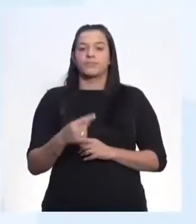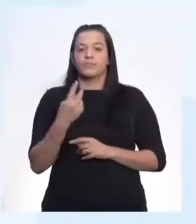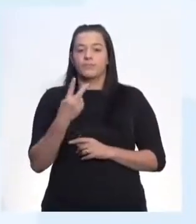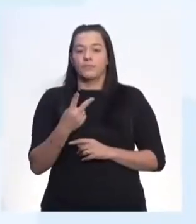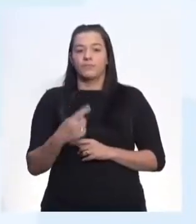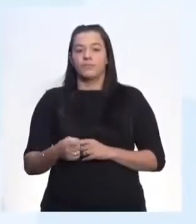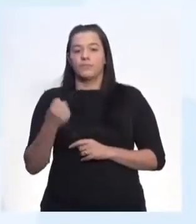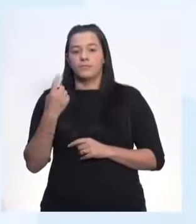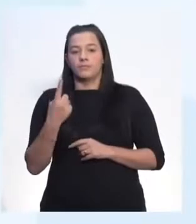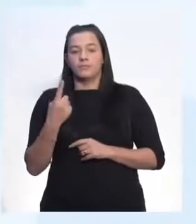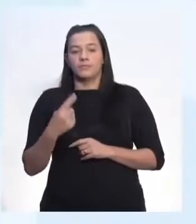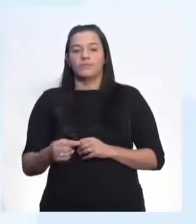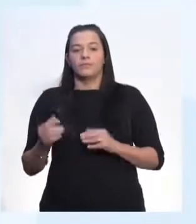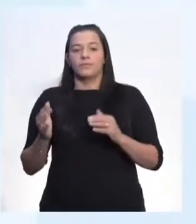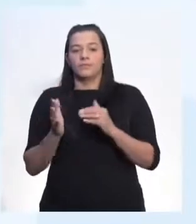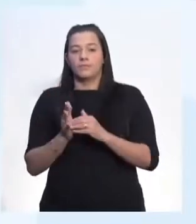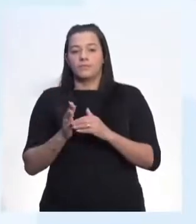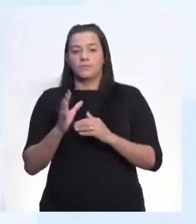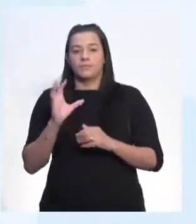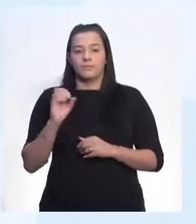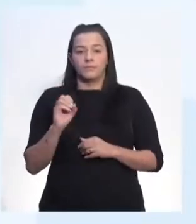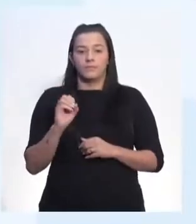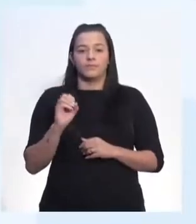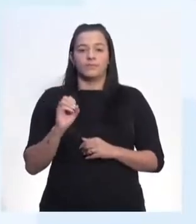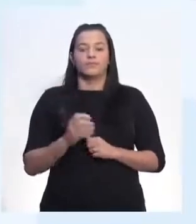Desenvolvo o 3 e deixo o